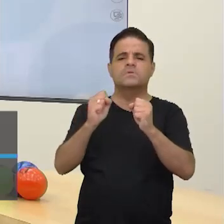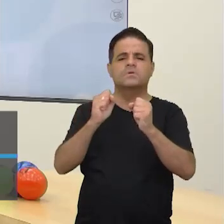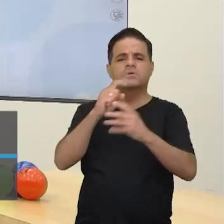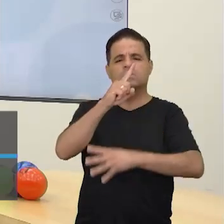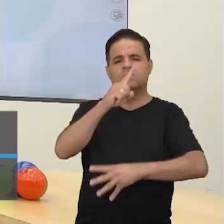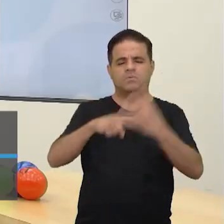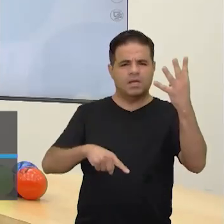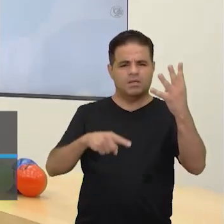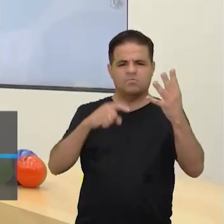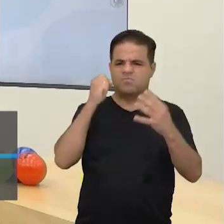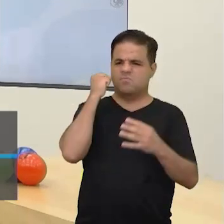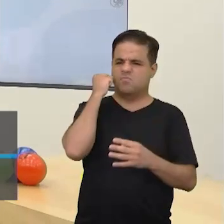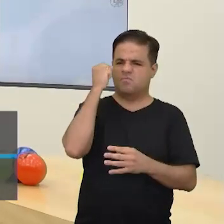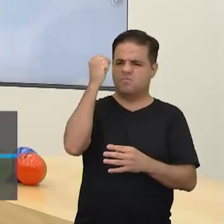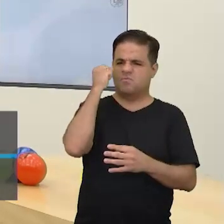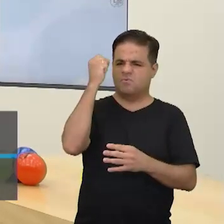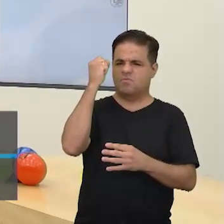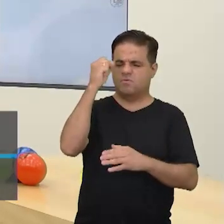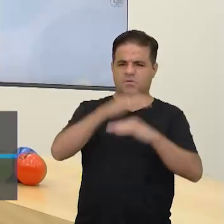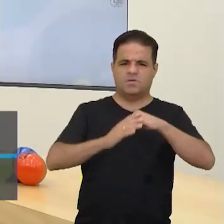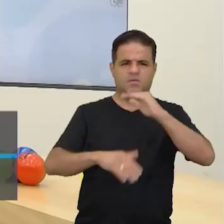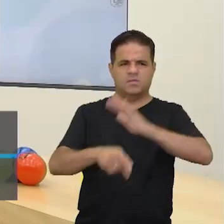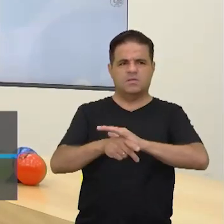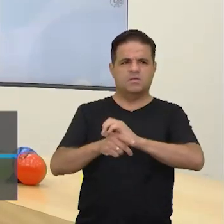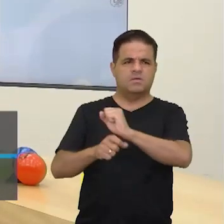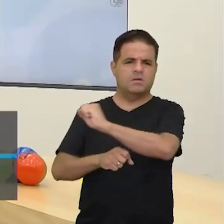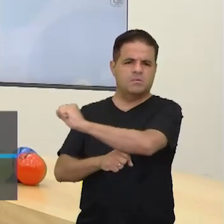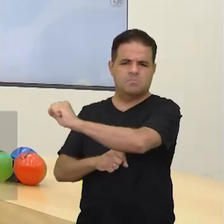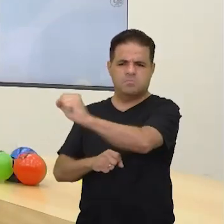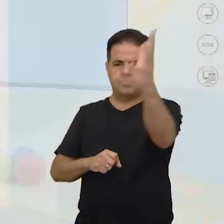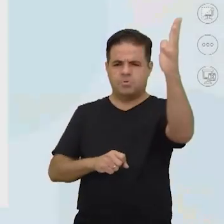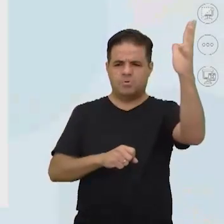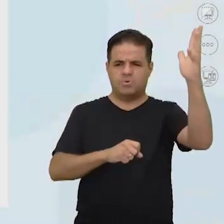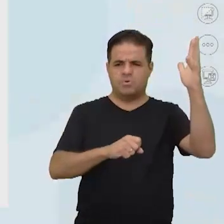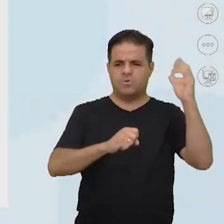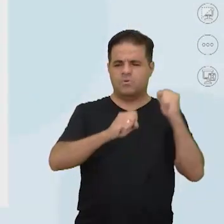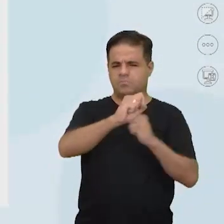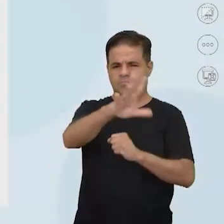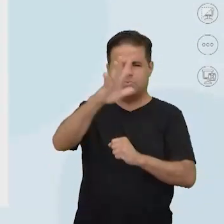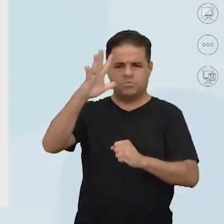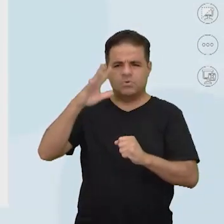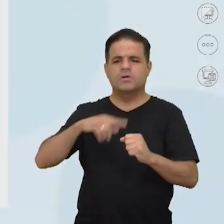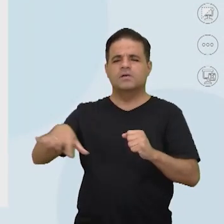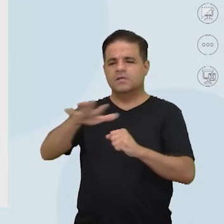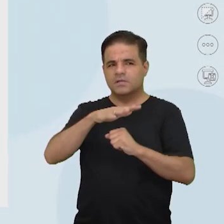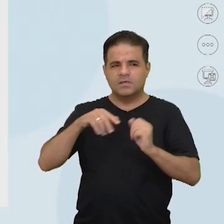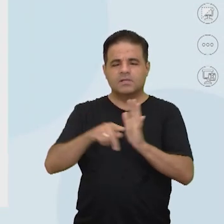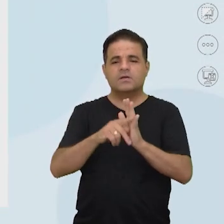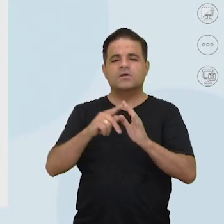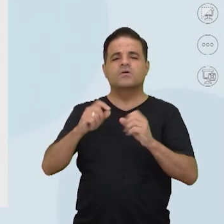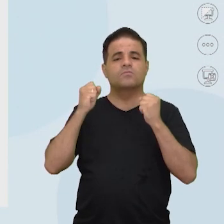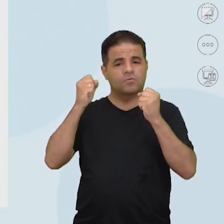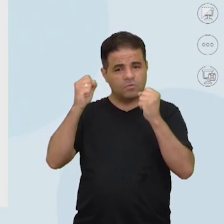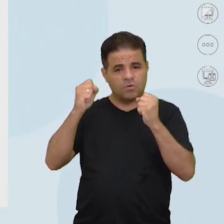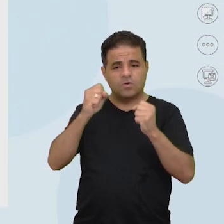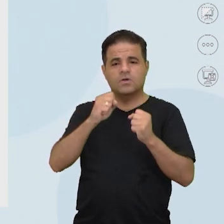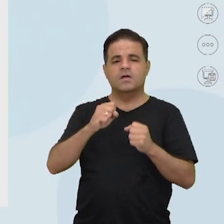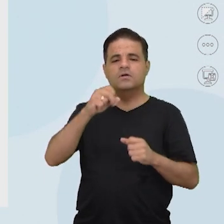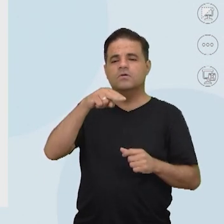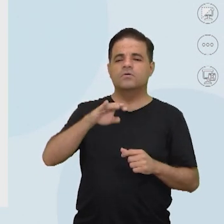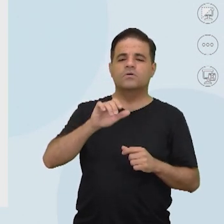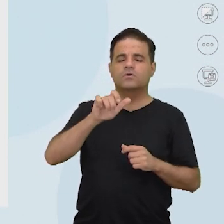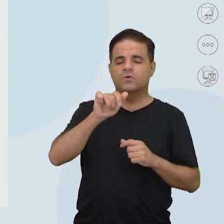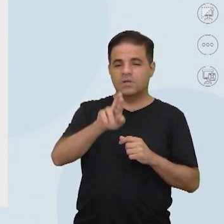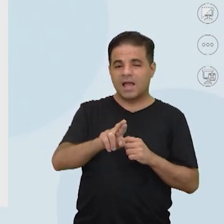forças fundamentais da natureza, né? A eletromagnética, força forte, também força nuclear forte, força nuclear